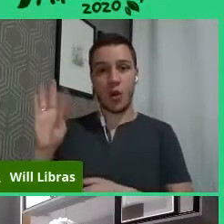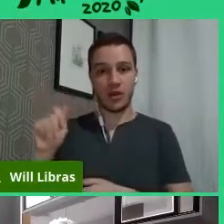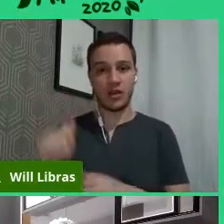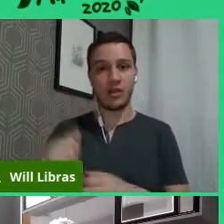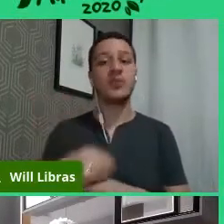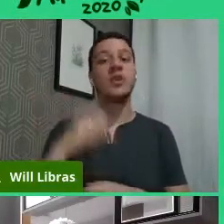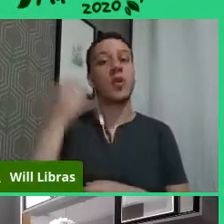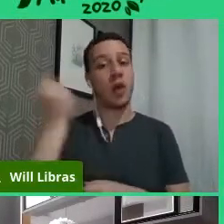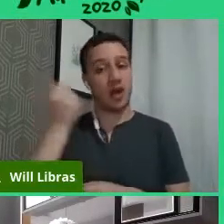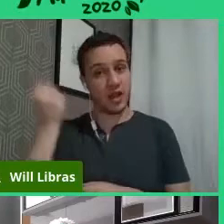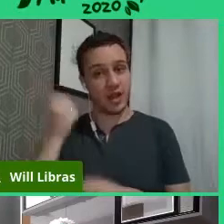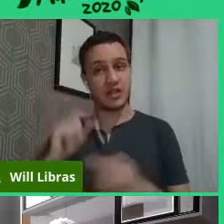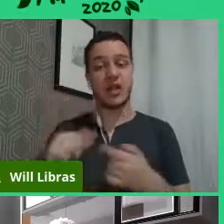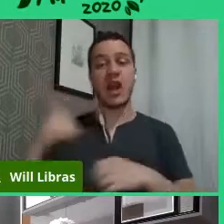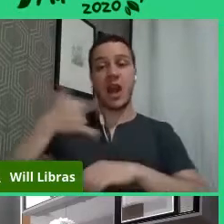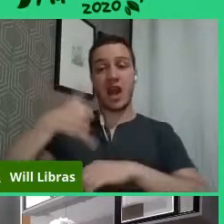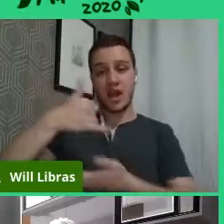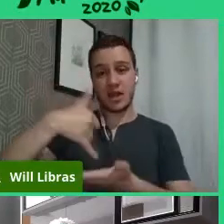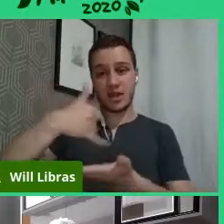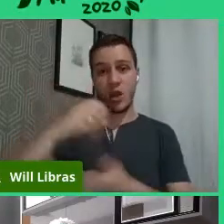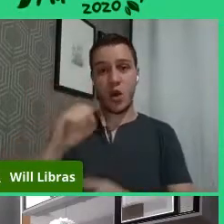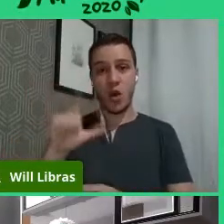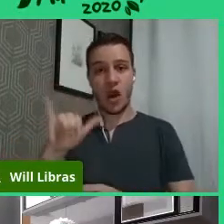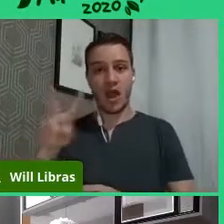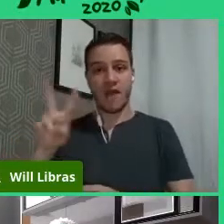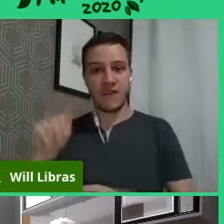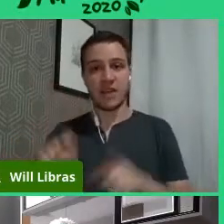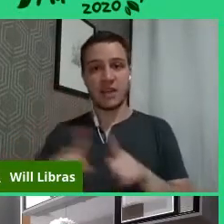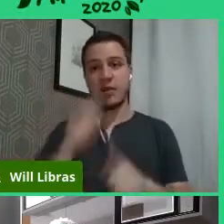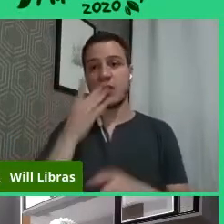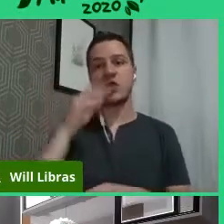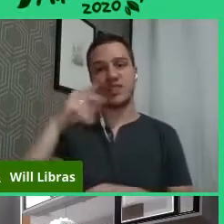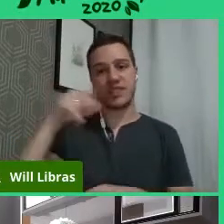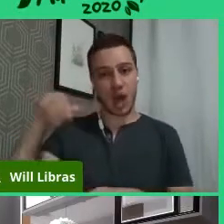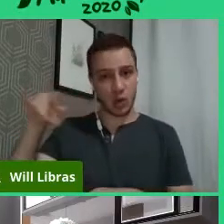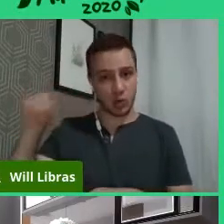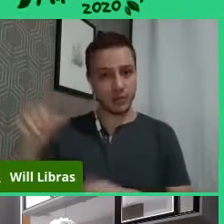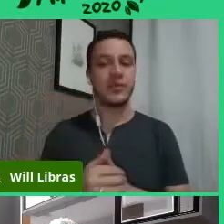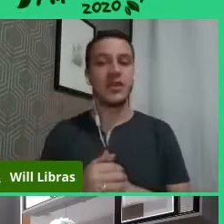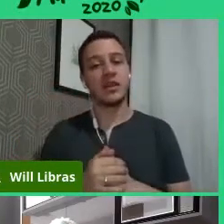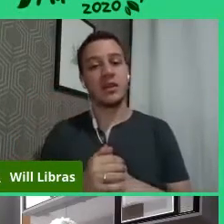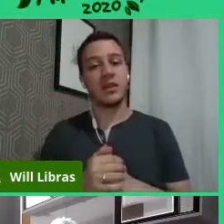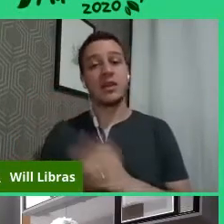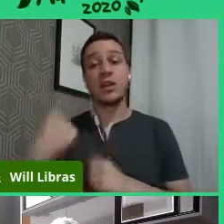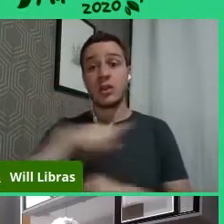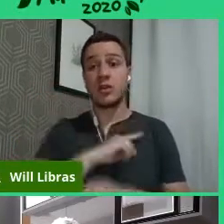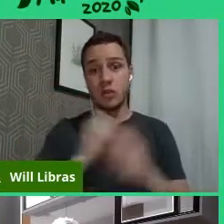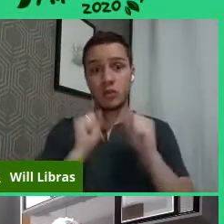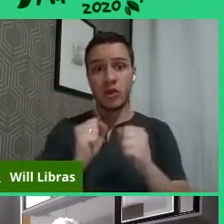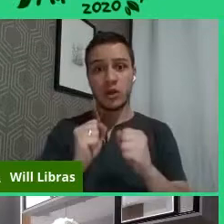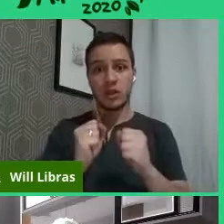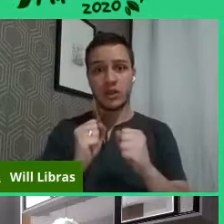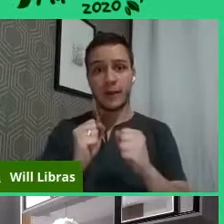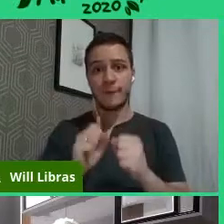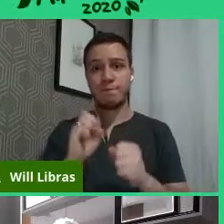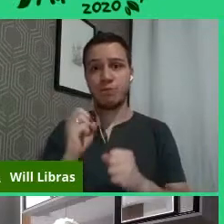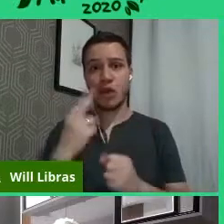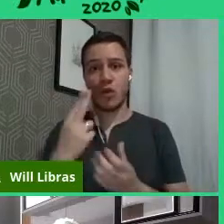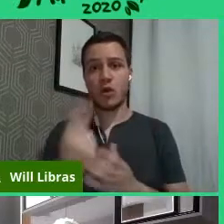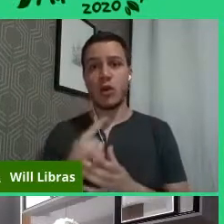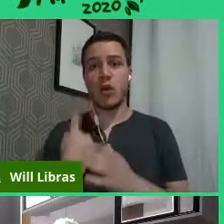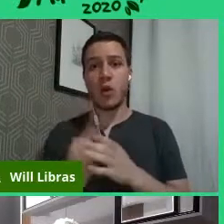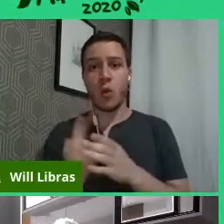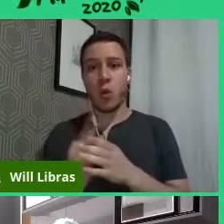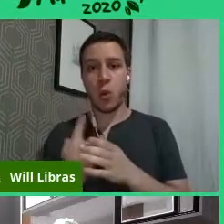leite, o azeite de oliva e o sal, que é o tempero. A gente pode tanto bater num processador